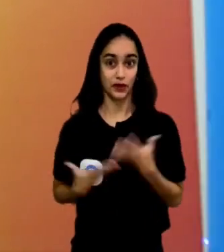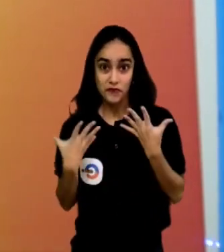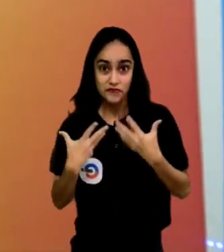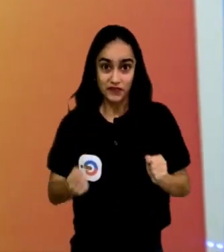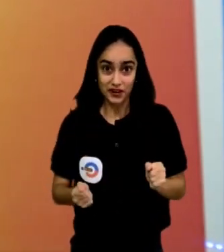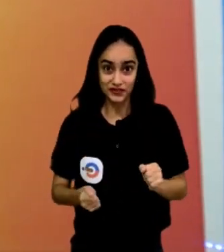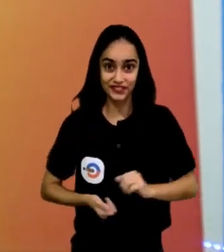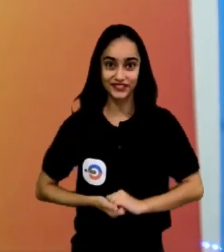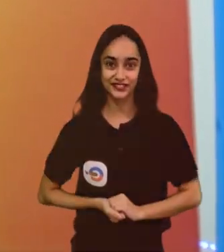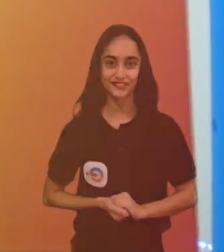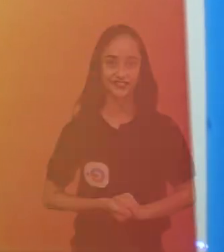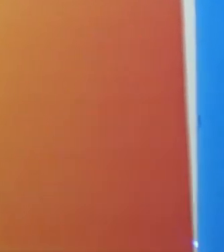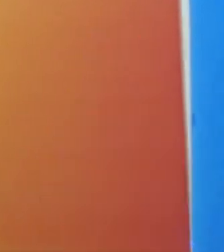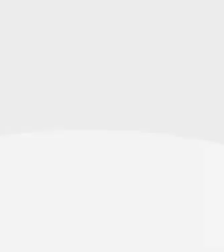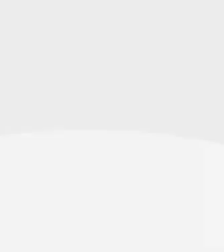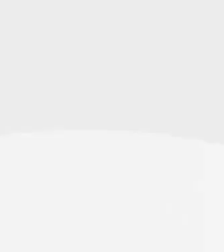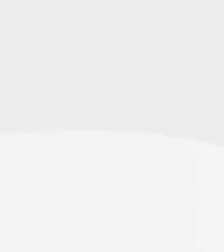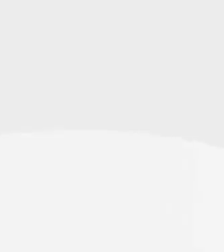Vamos juntos!